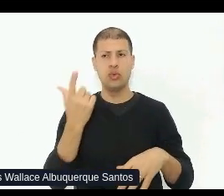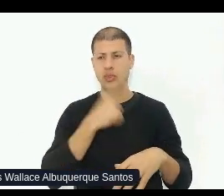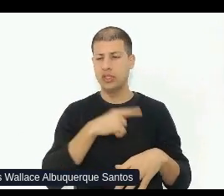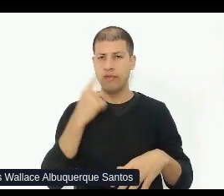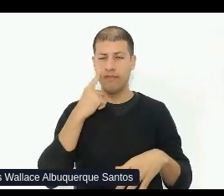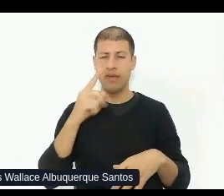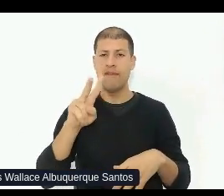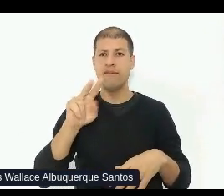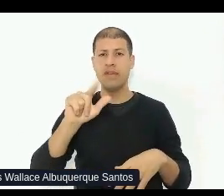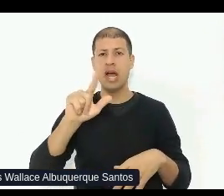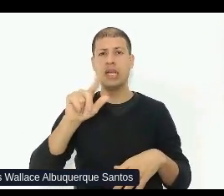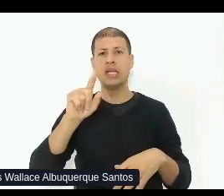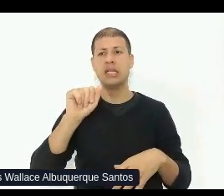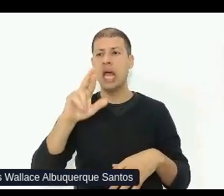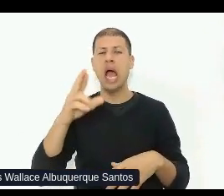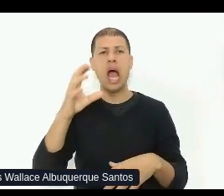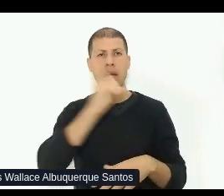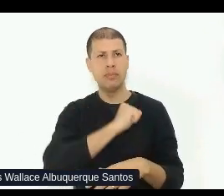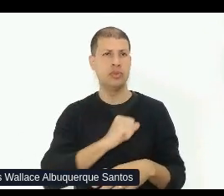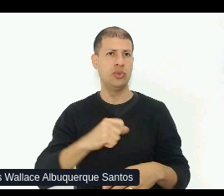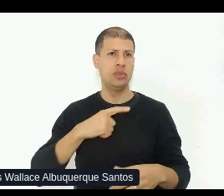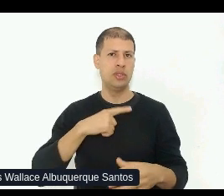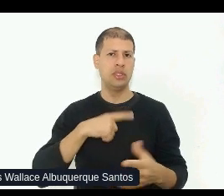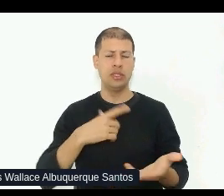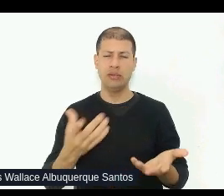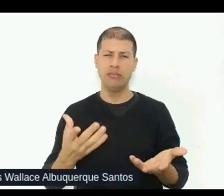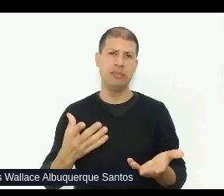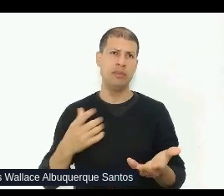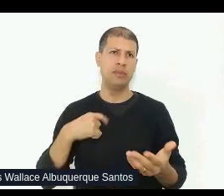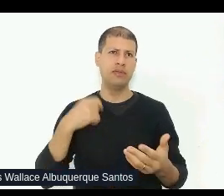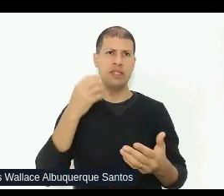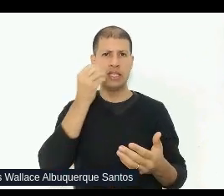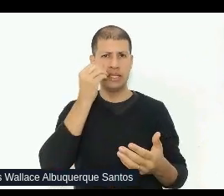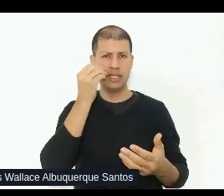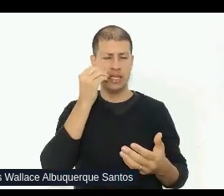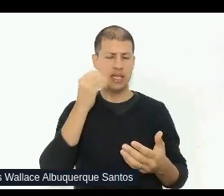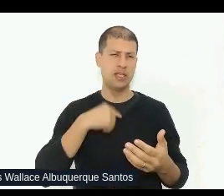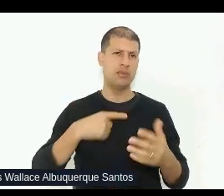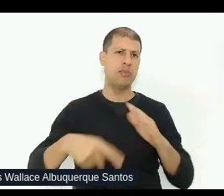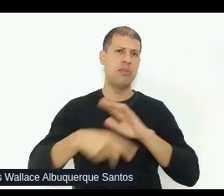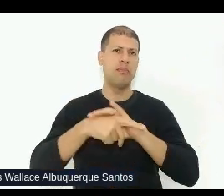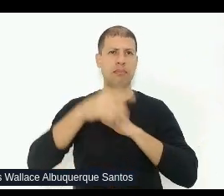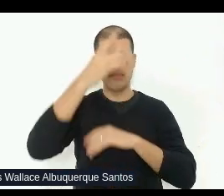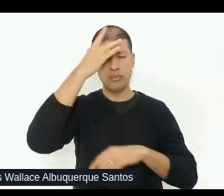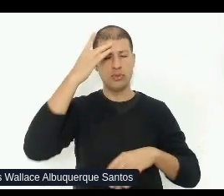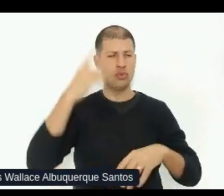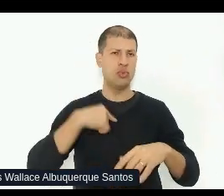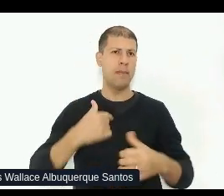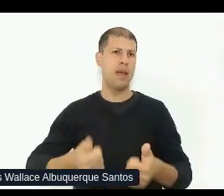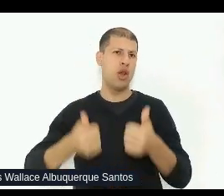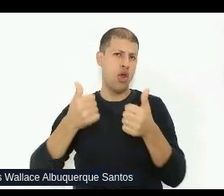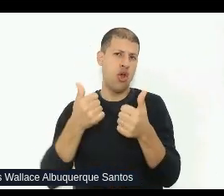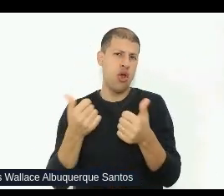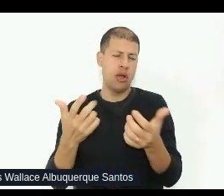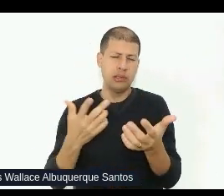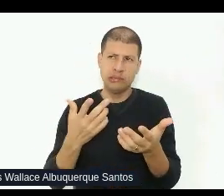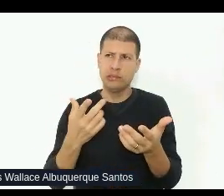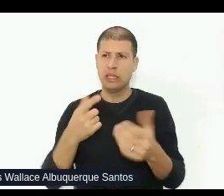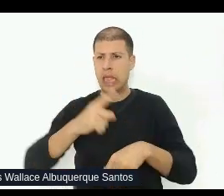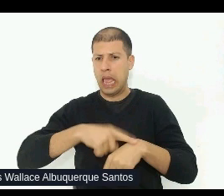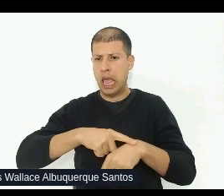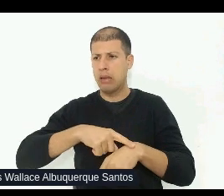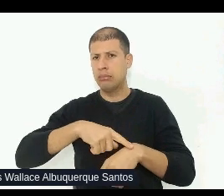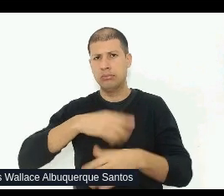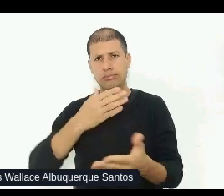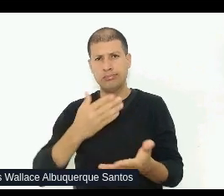um texto, um botão, e eu quero validar de forma rápida, assim, tem que fazer um teste de usabilidade maior, com o roteiro, gastar mais tempo, eu pego esse